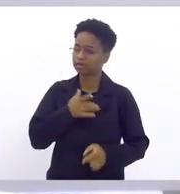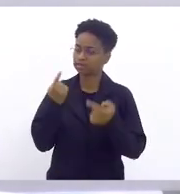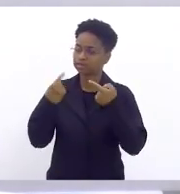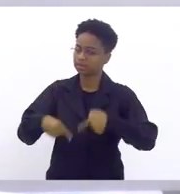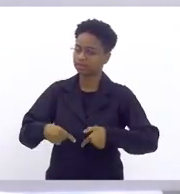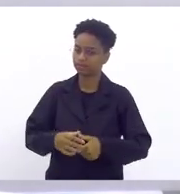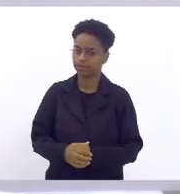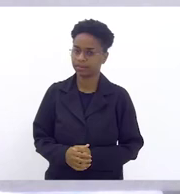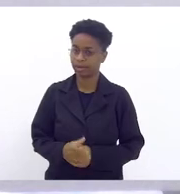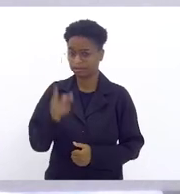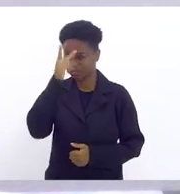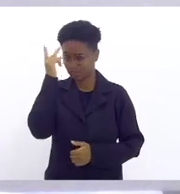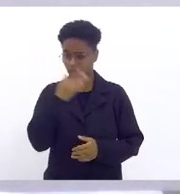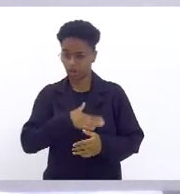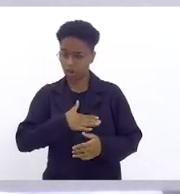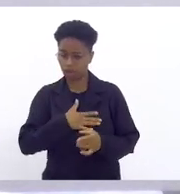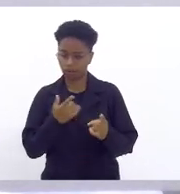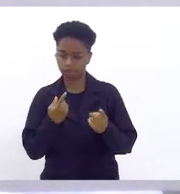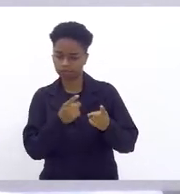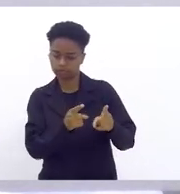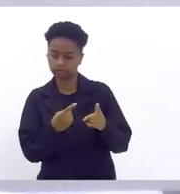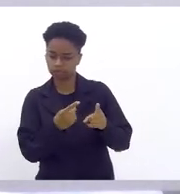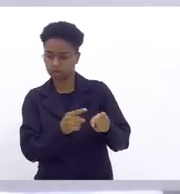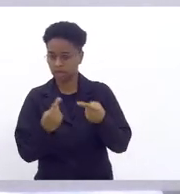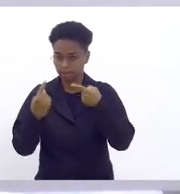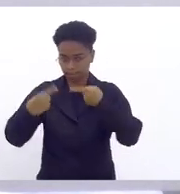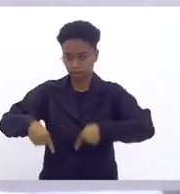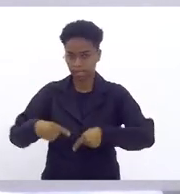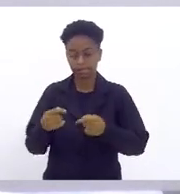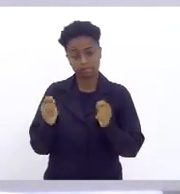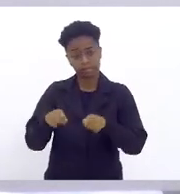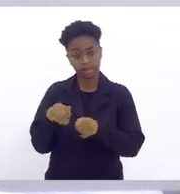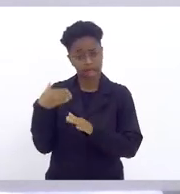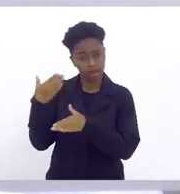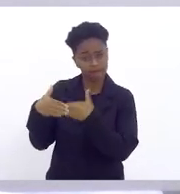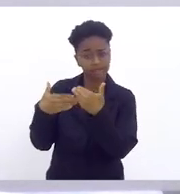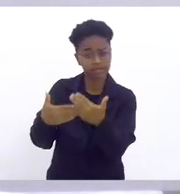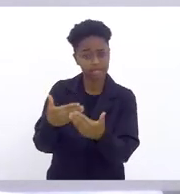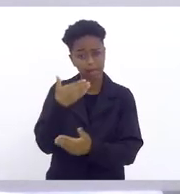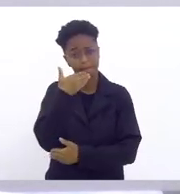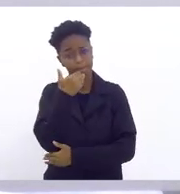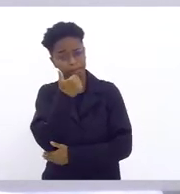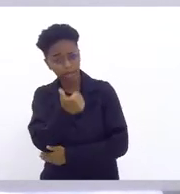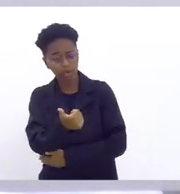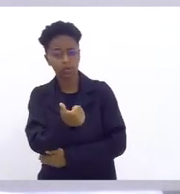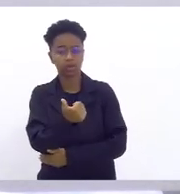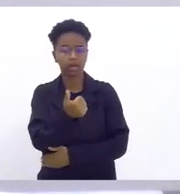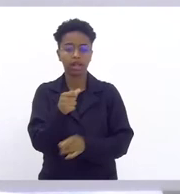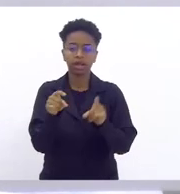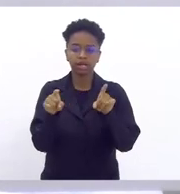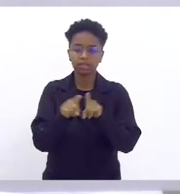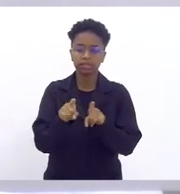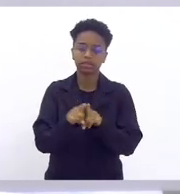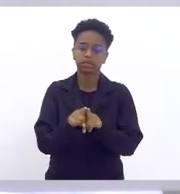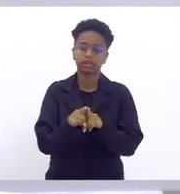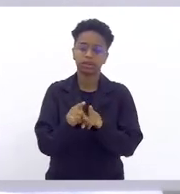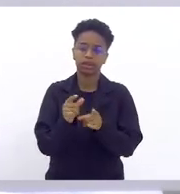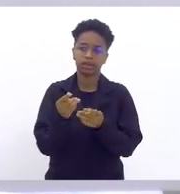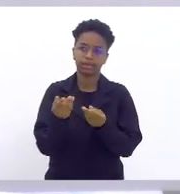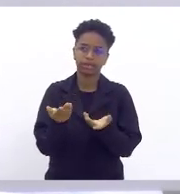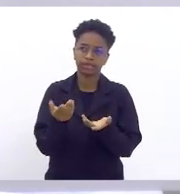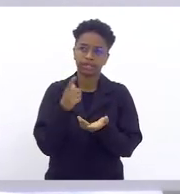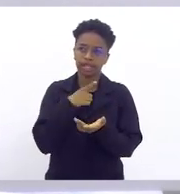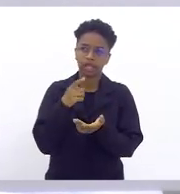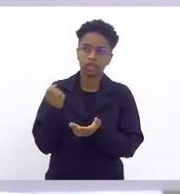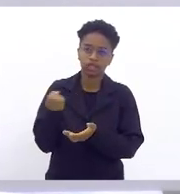gosta de ser desafiado para sempre poder avançar mais melhorar através de novas